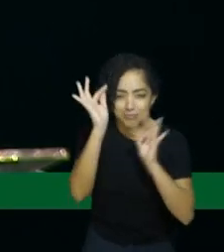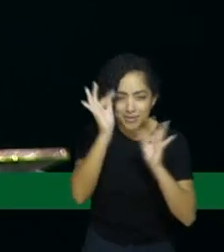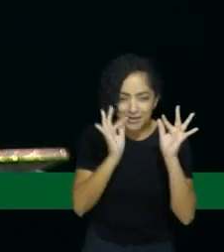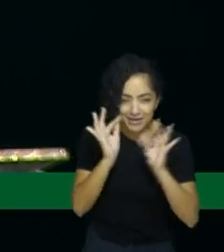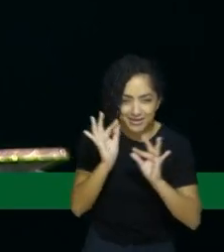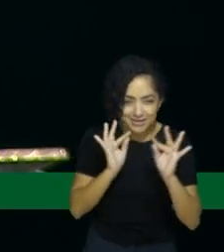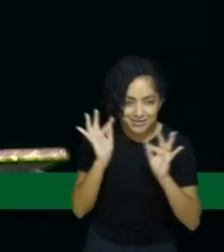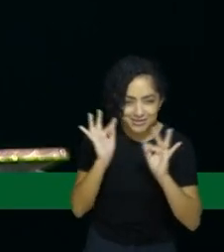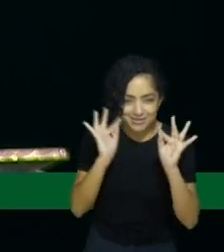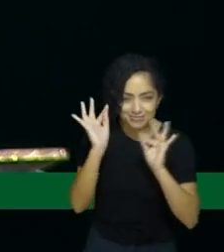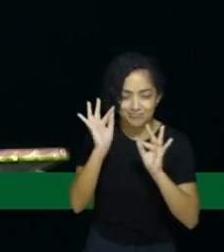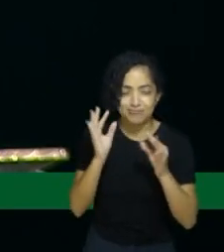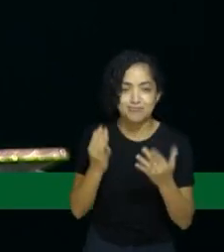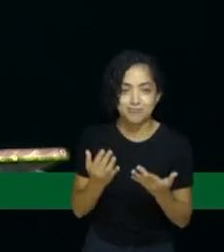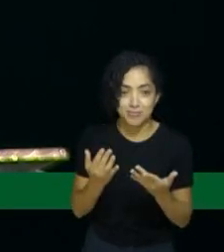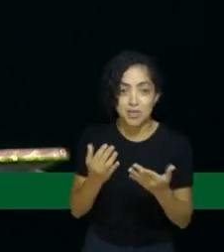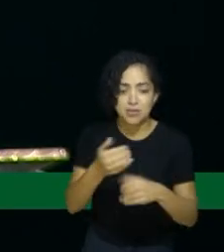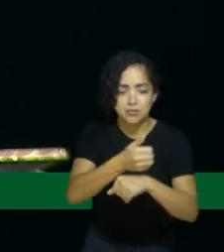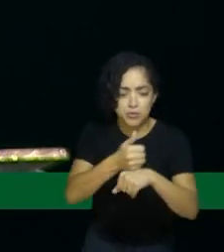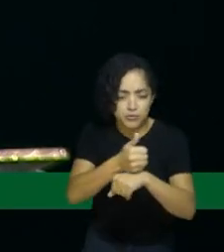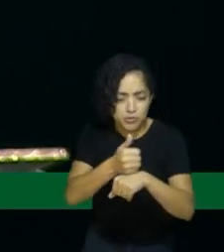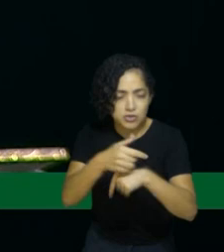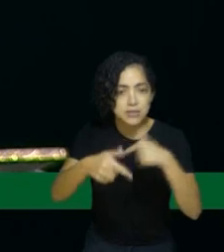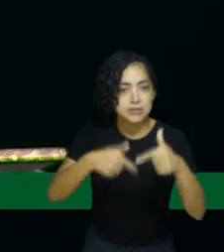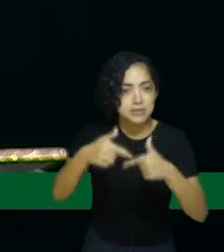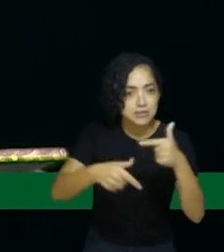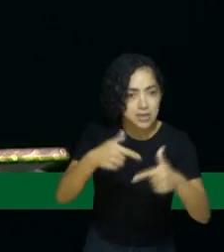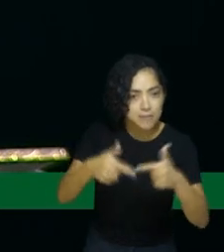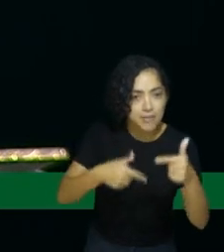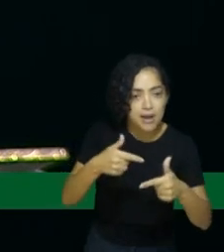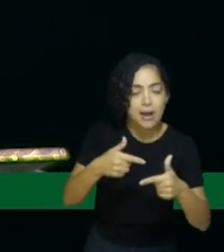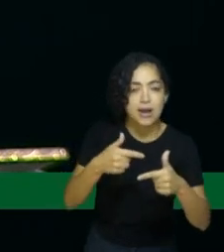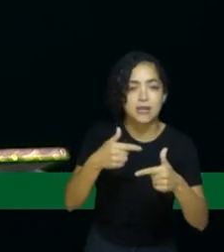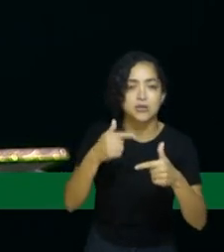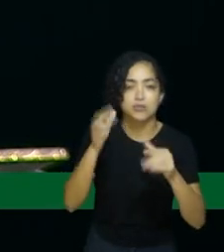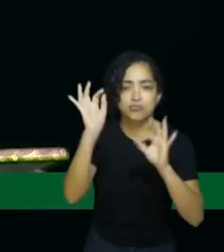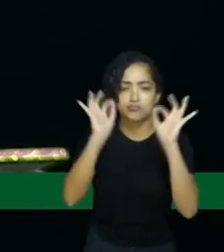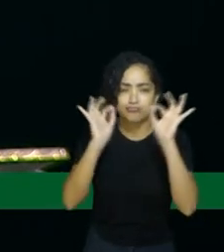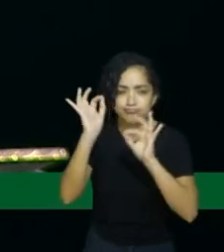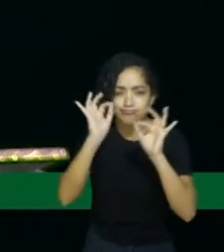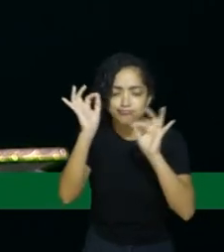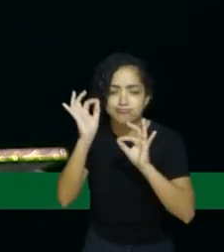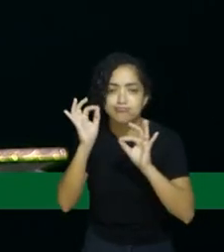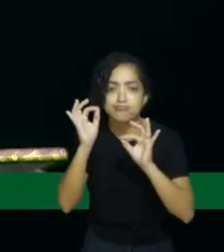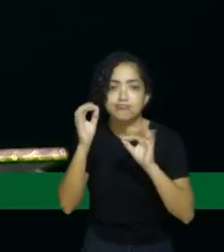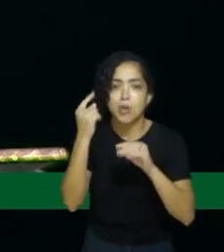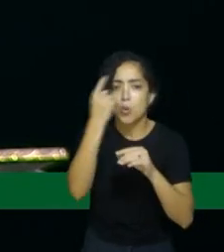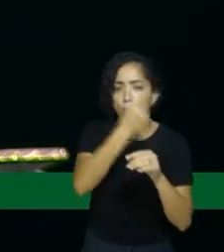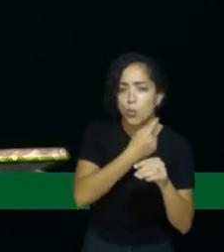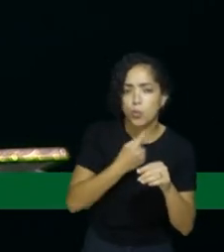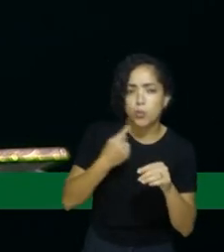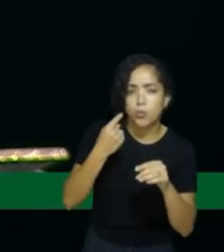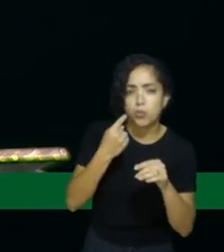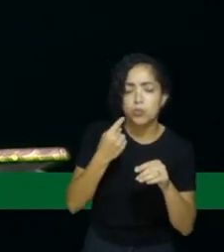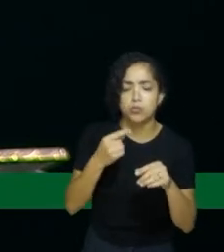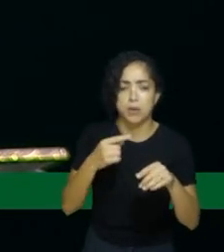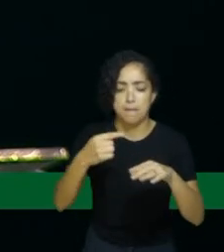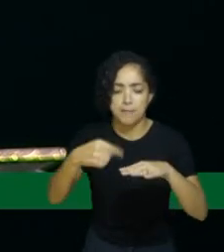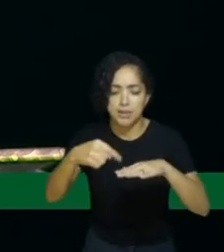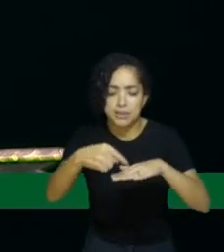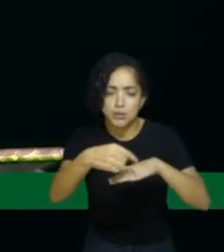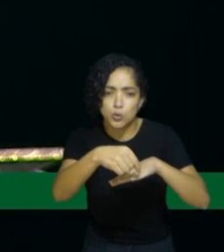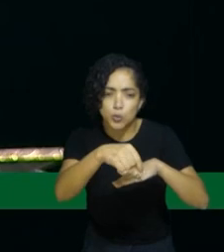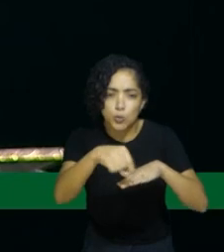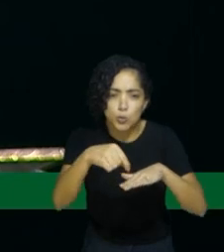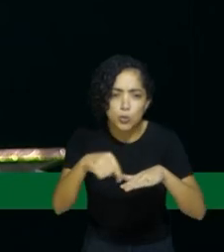beleza são aqueles profissionais que trabalham em salões de beleza em clínicas de estética manicures enfim a gente